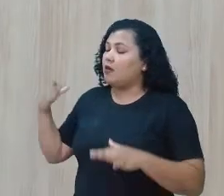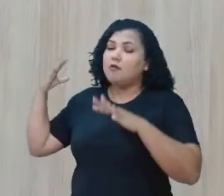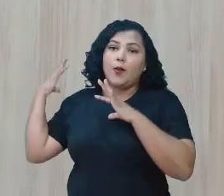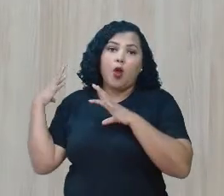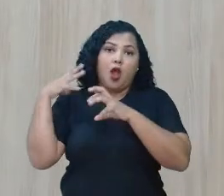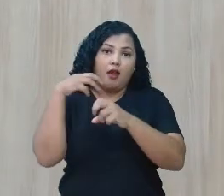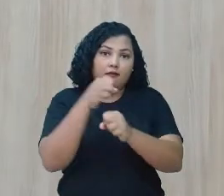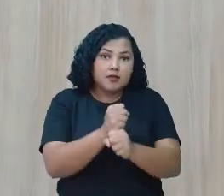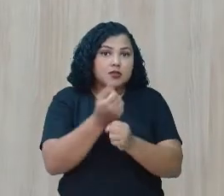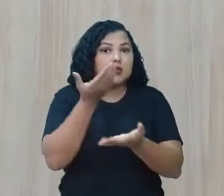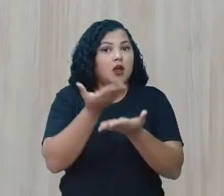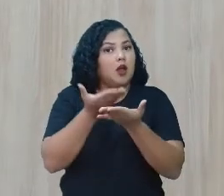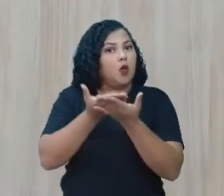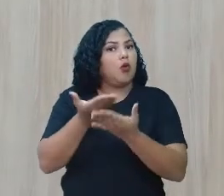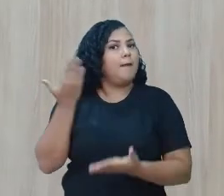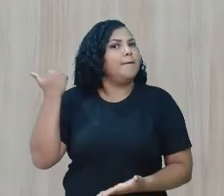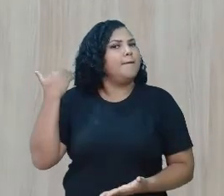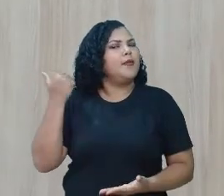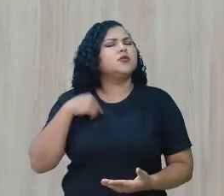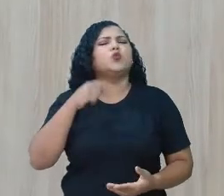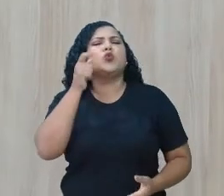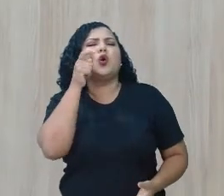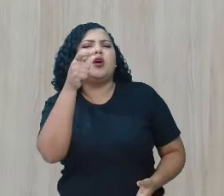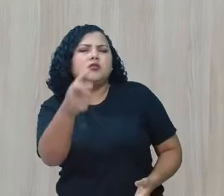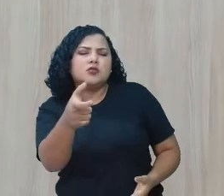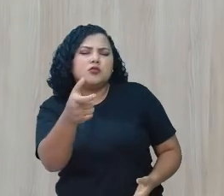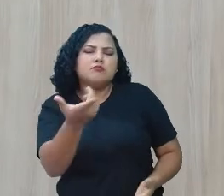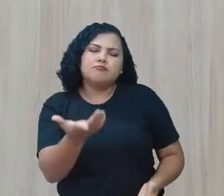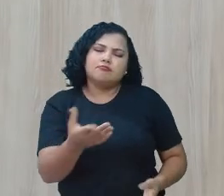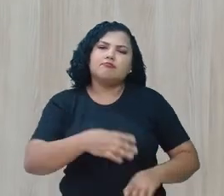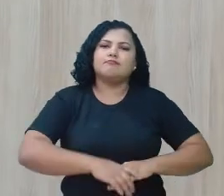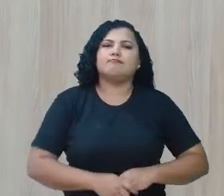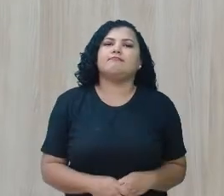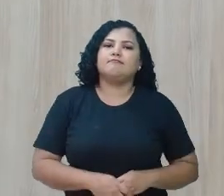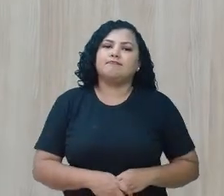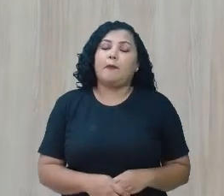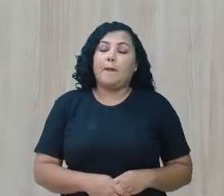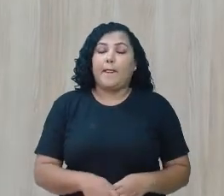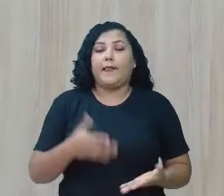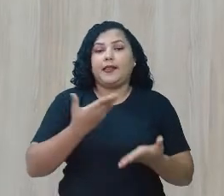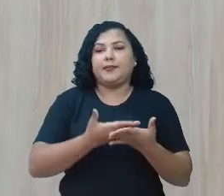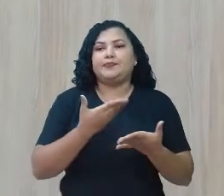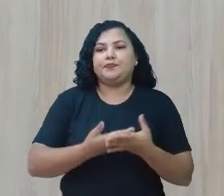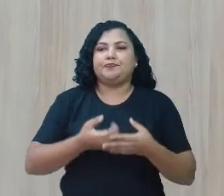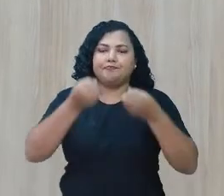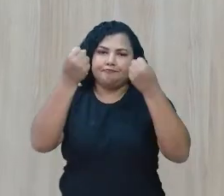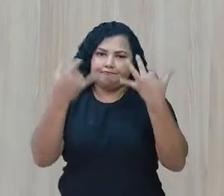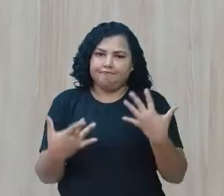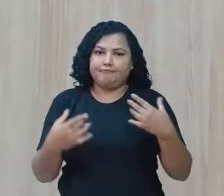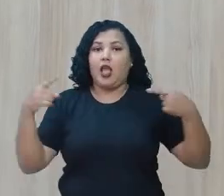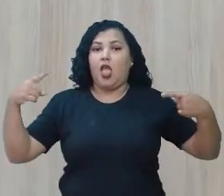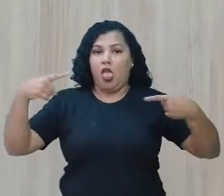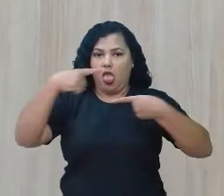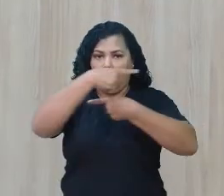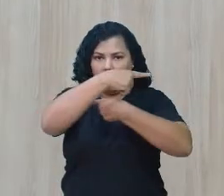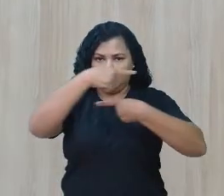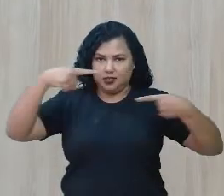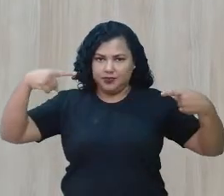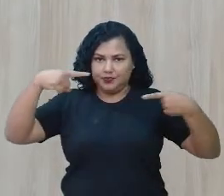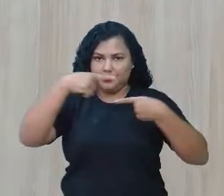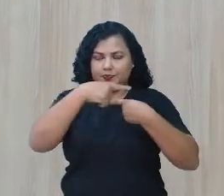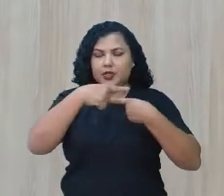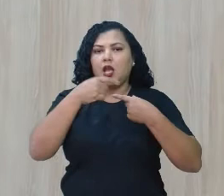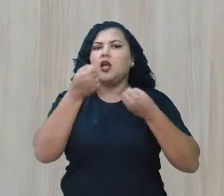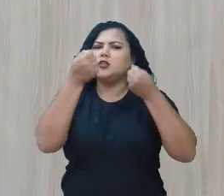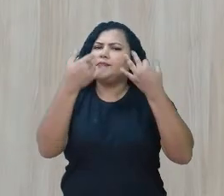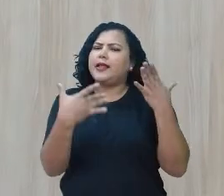aula revisando o que a gente viu na aula passada, certo? Na aula passada a gente falou sobre retas,